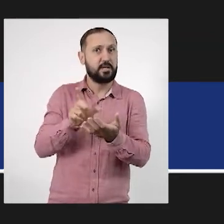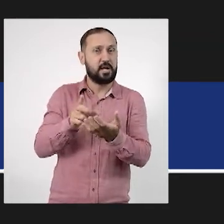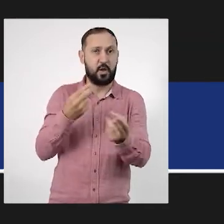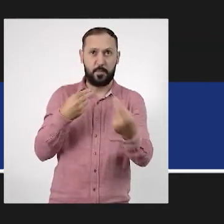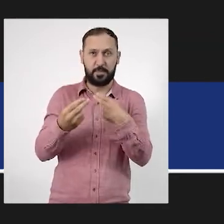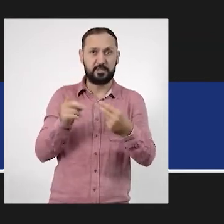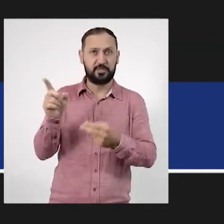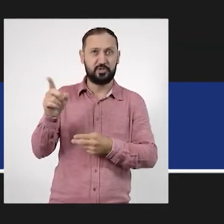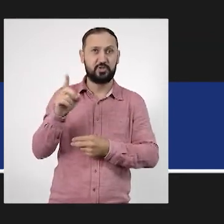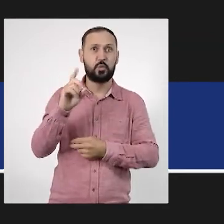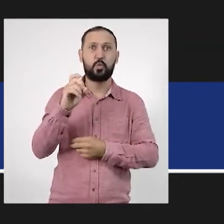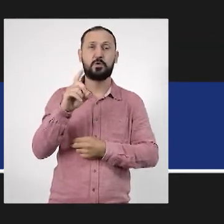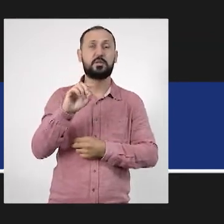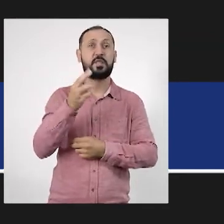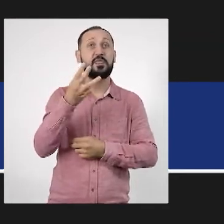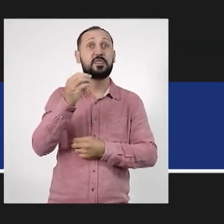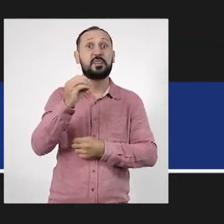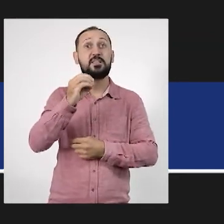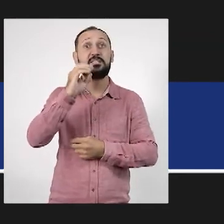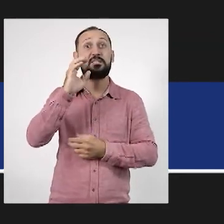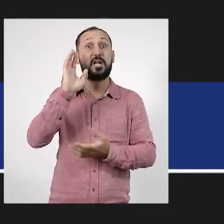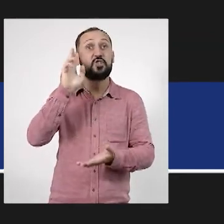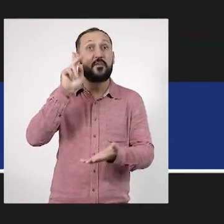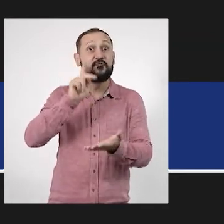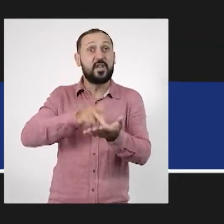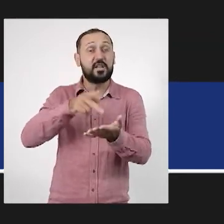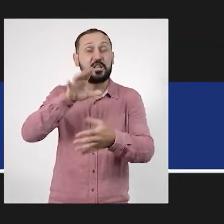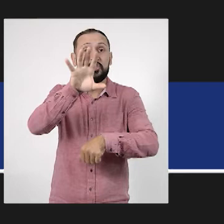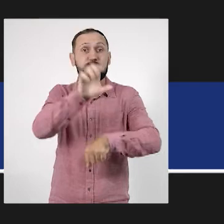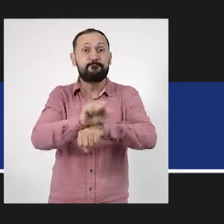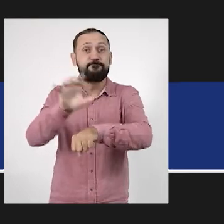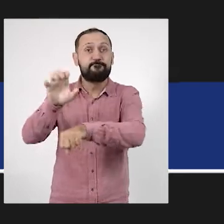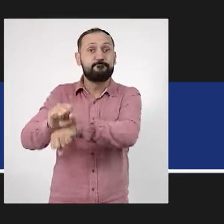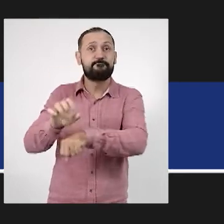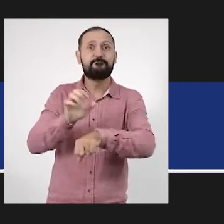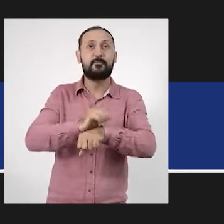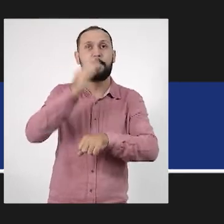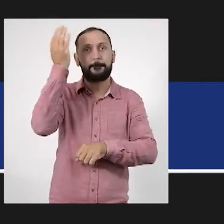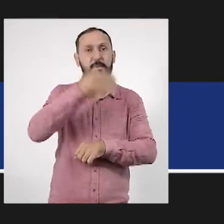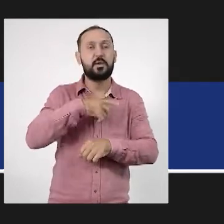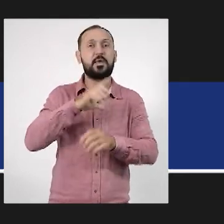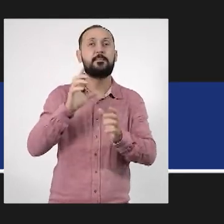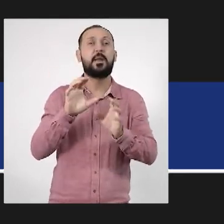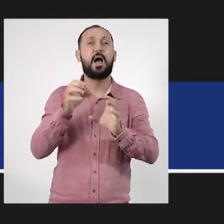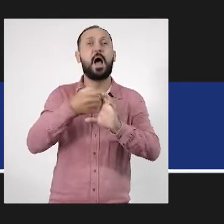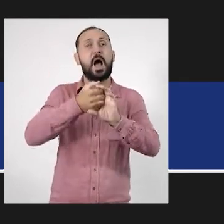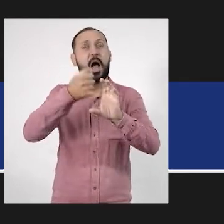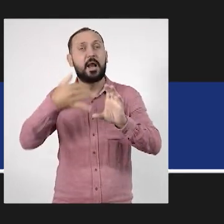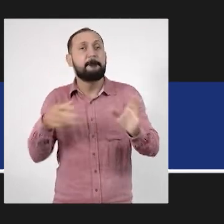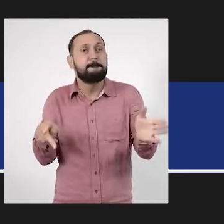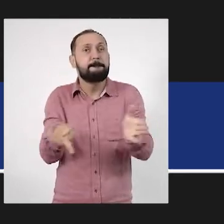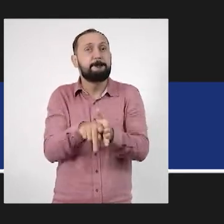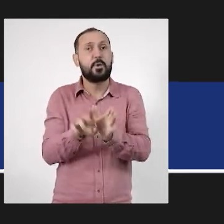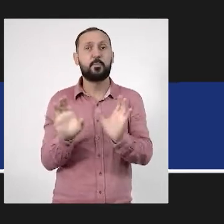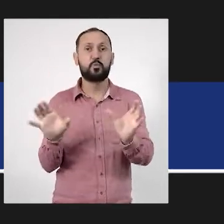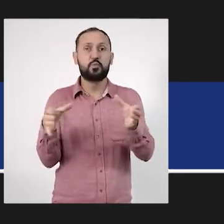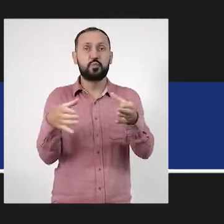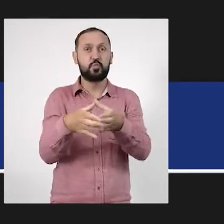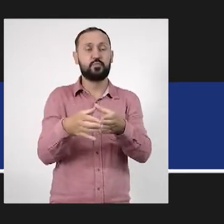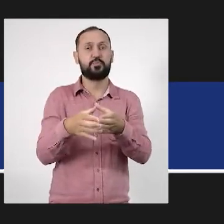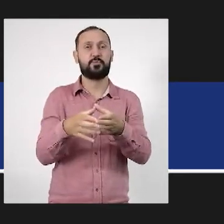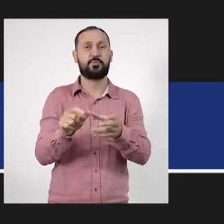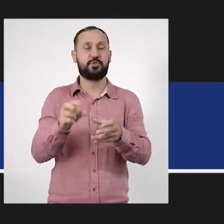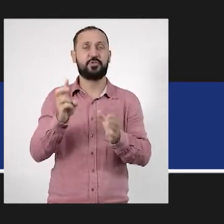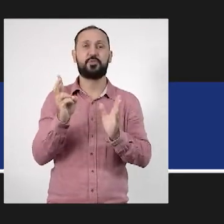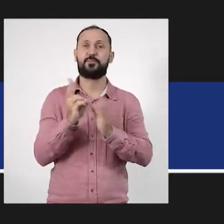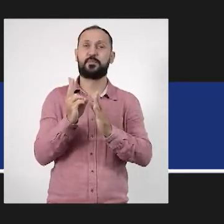tem 30 casos confirmados, e pela característica da comunidade indígena, né, os índios vivem